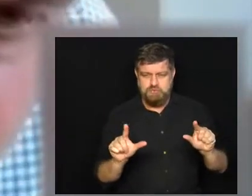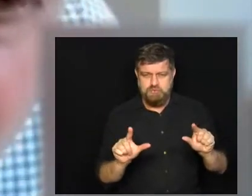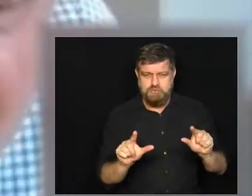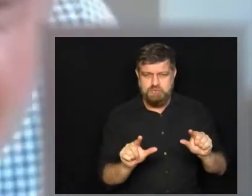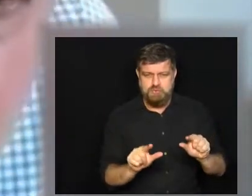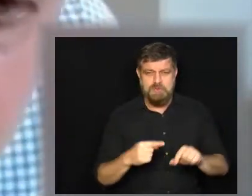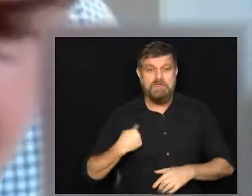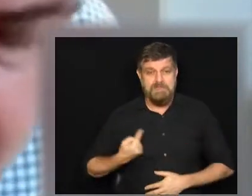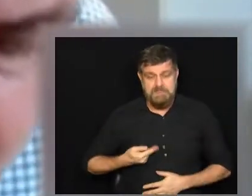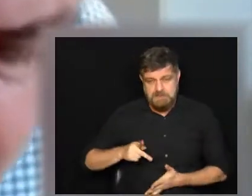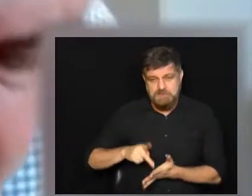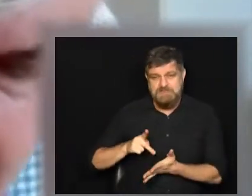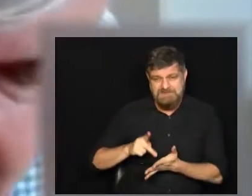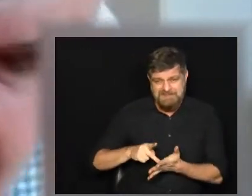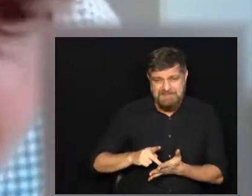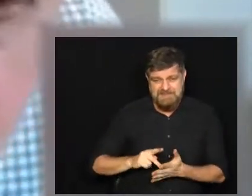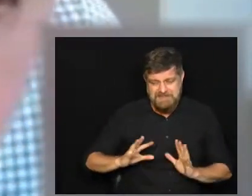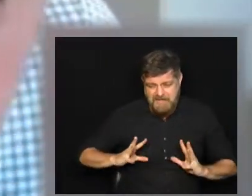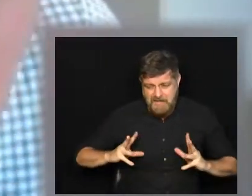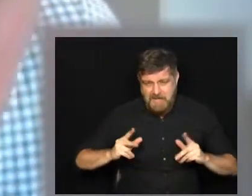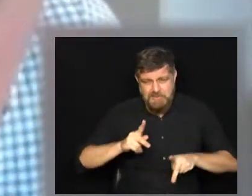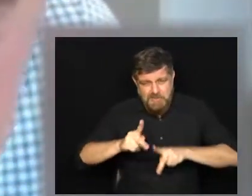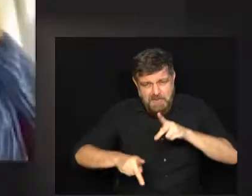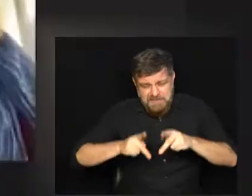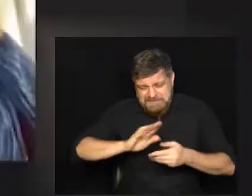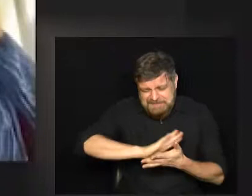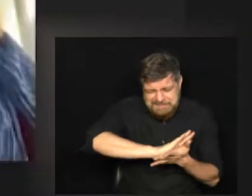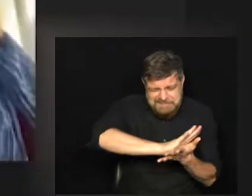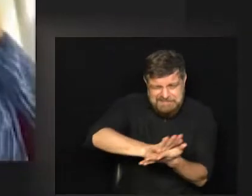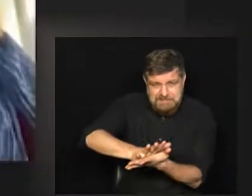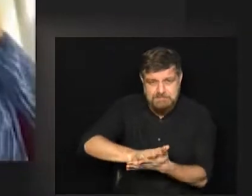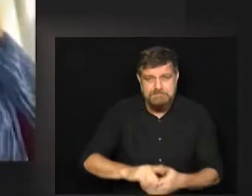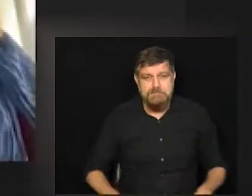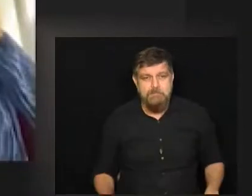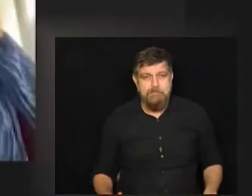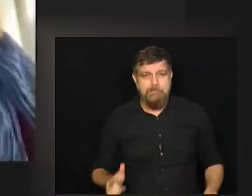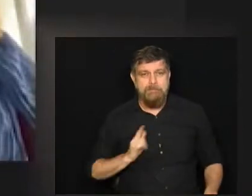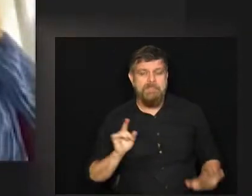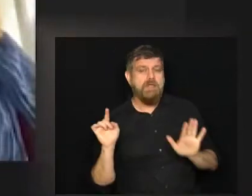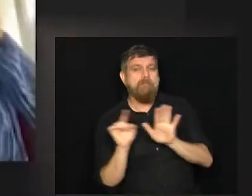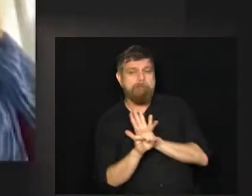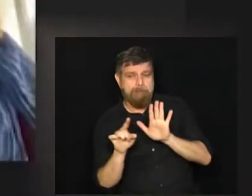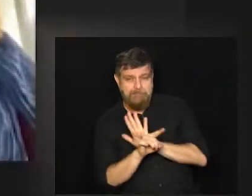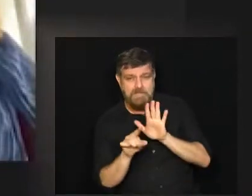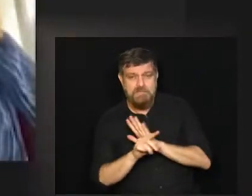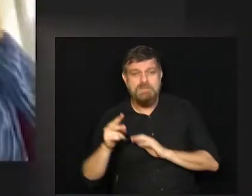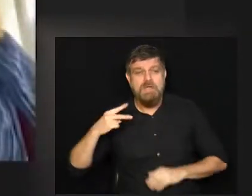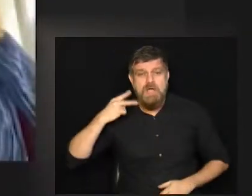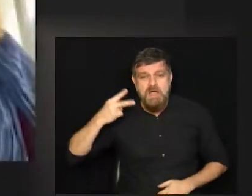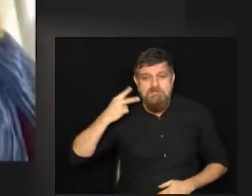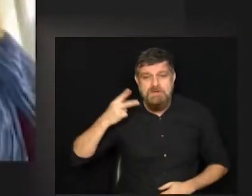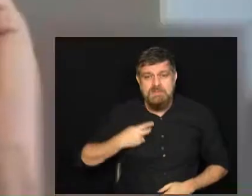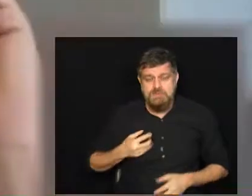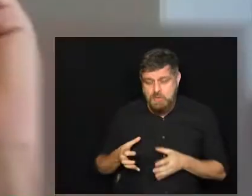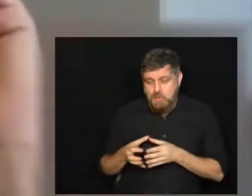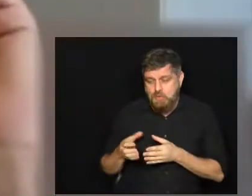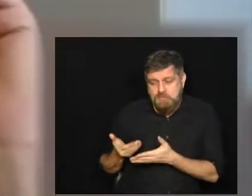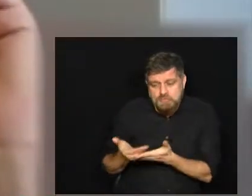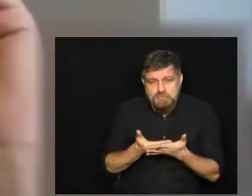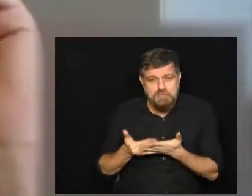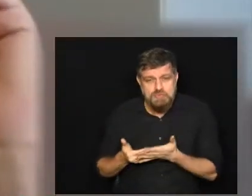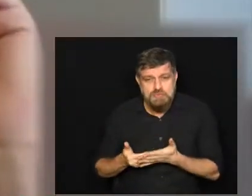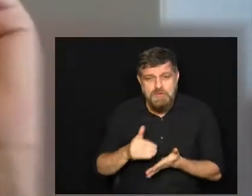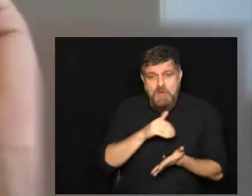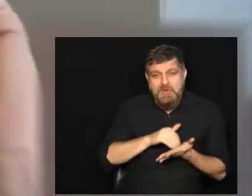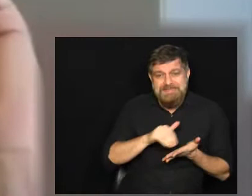que realmente assolou todo mundo. Respondendo a um questionamento dos vereadores membros da comissão, o